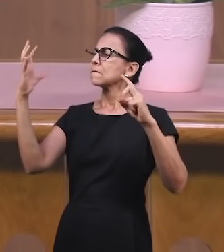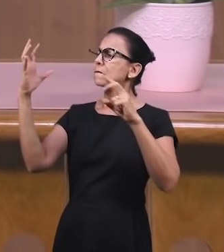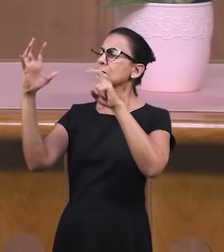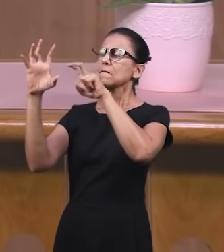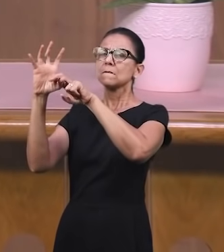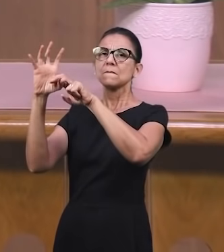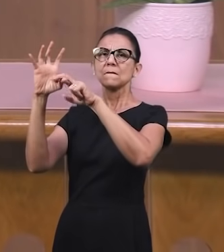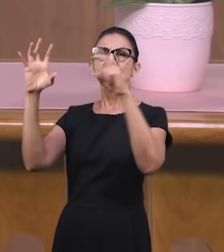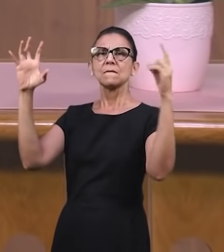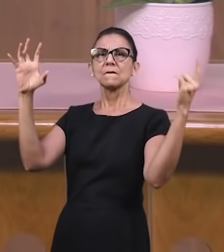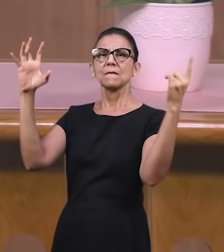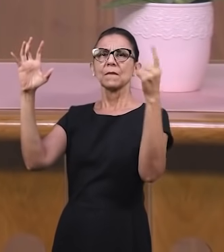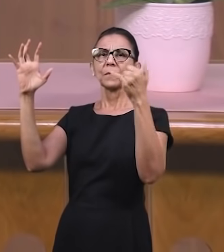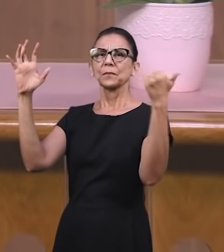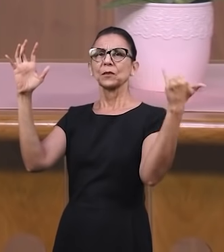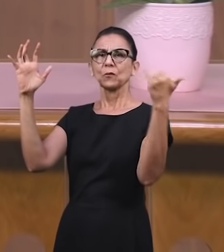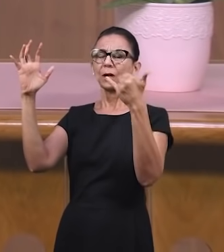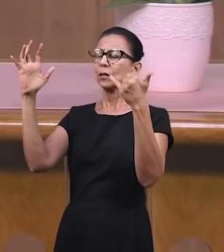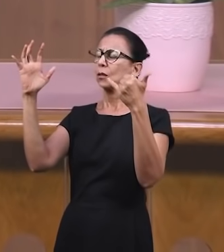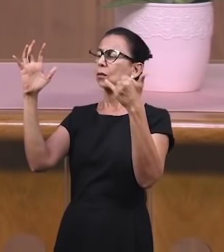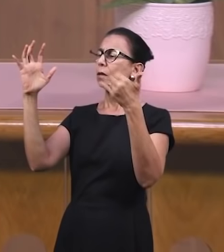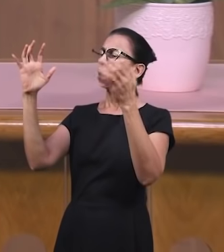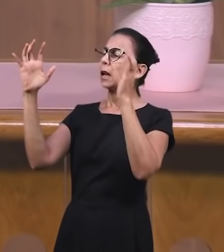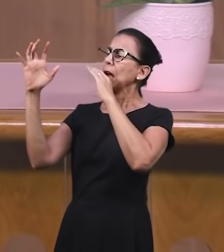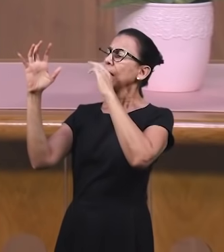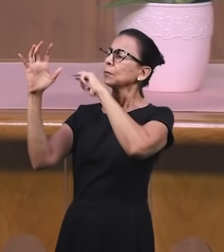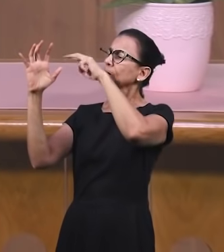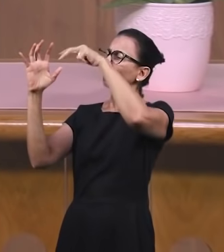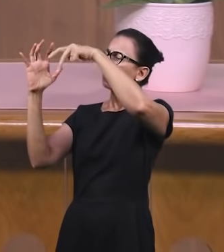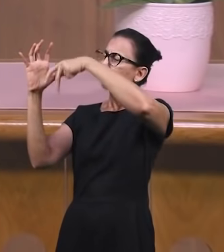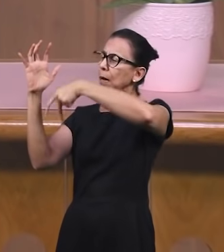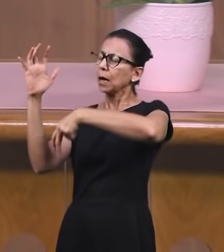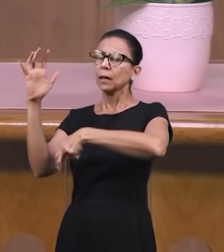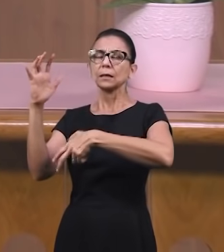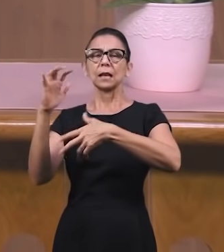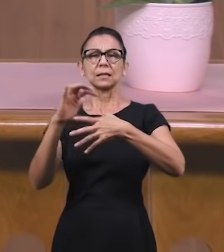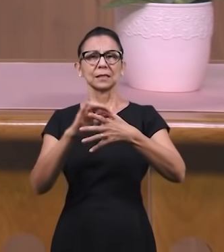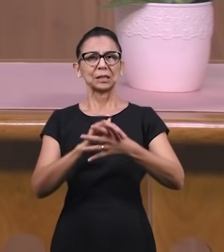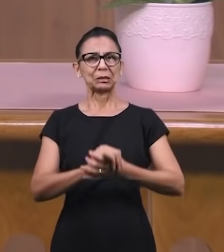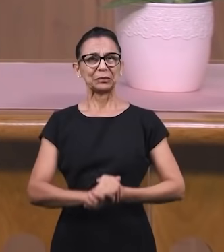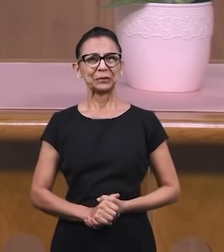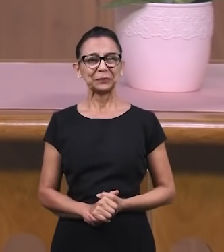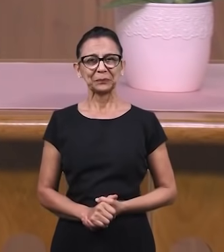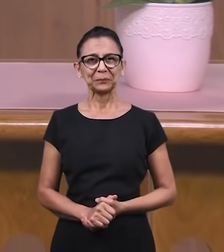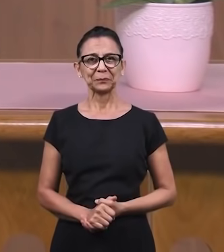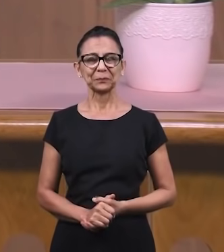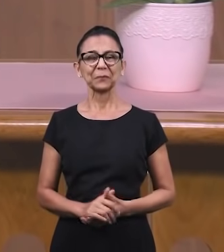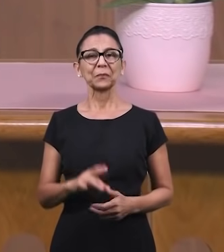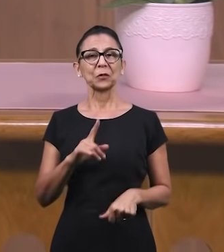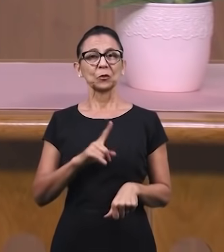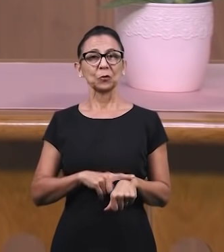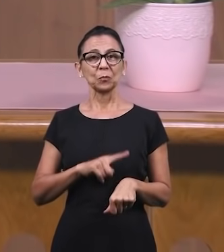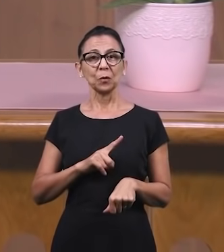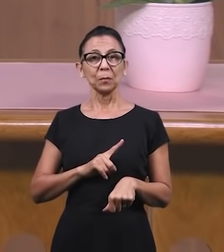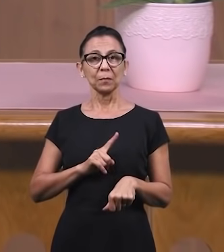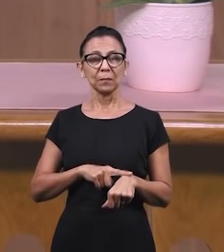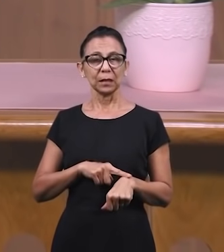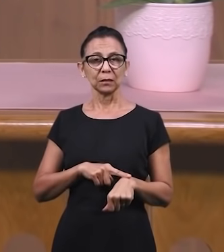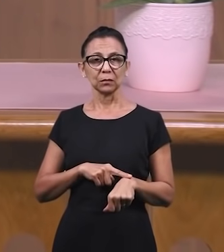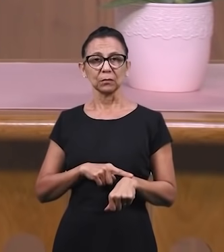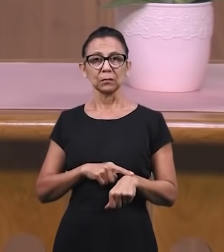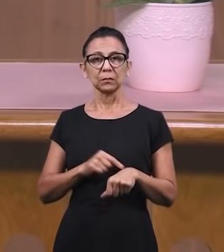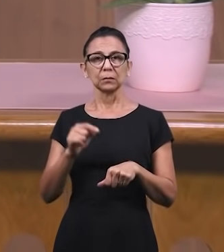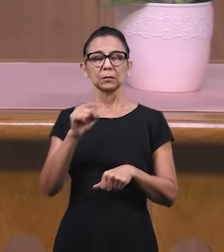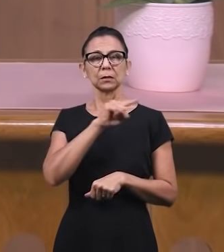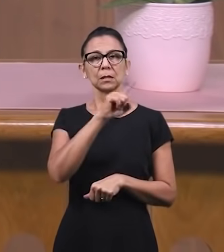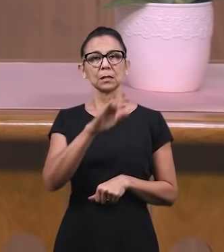depressa. Porque Zaqueu, a partir desse momento, a partir do momento em que você ouvir a minha voz e atender ao meu